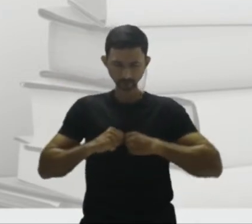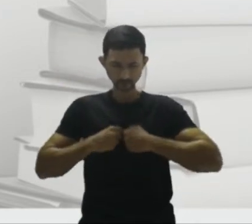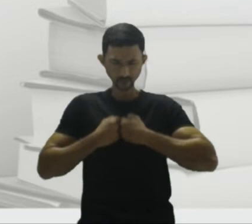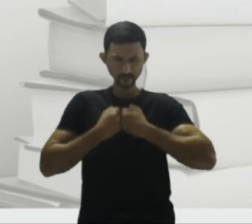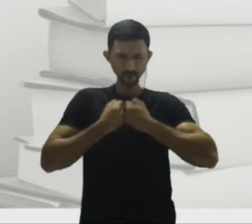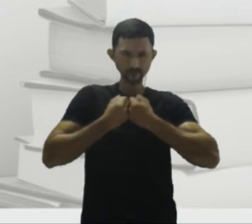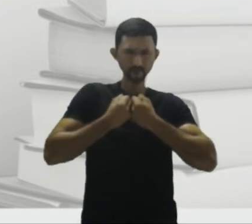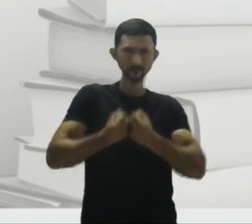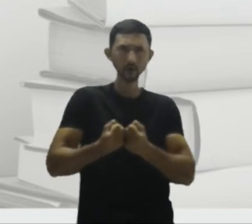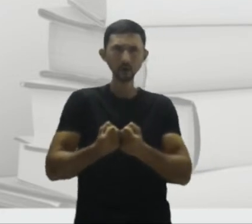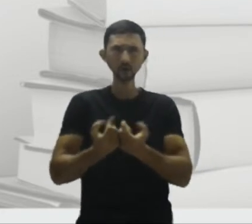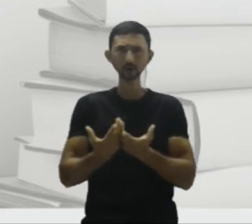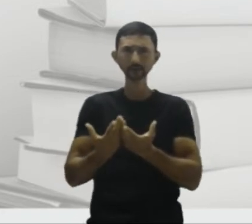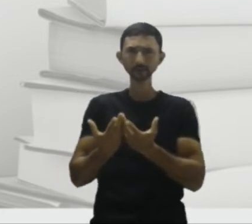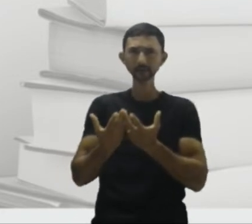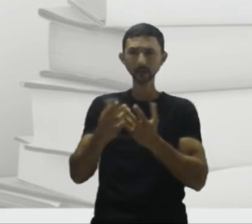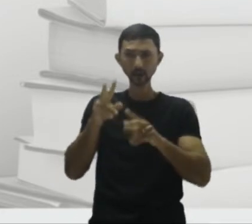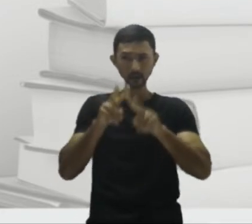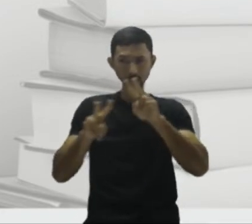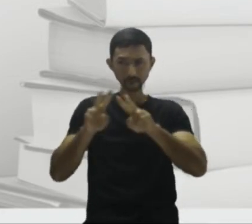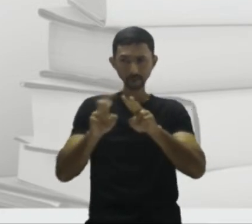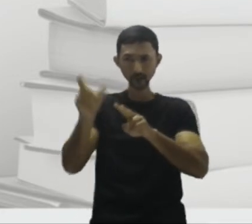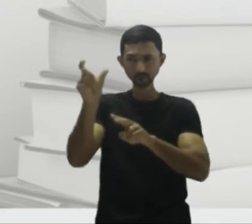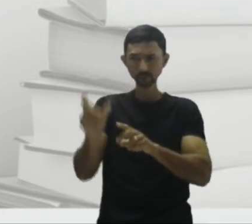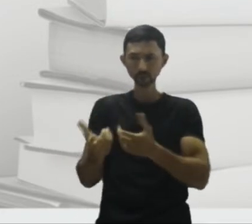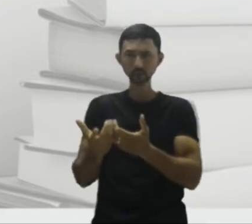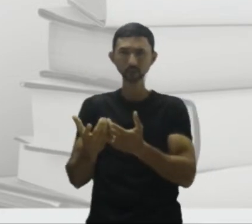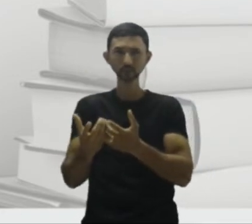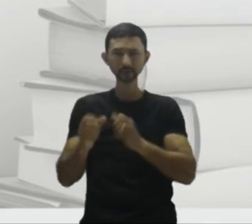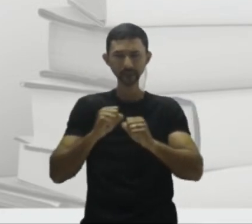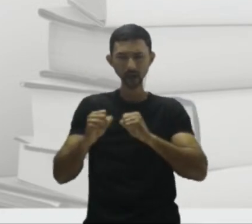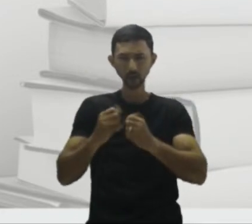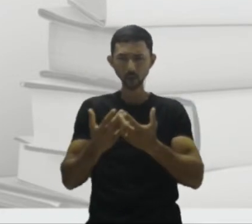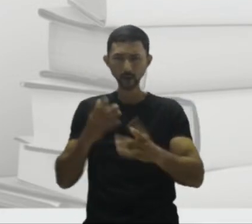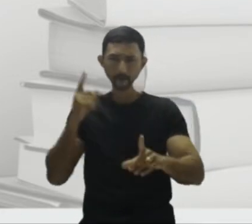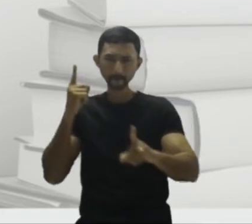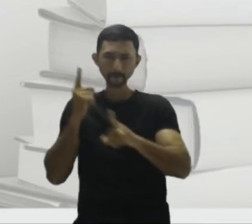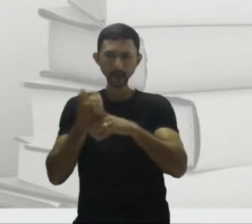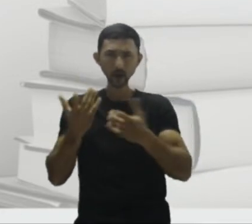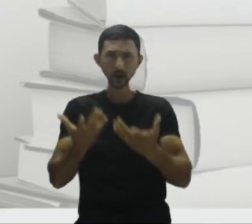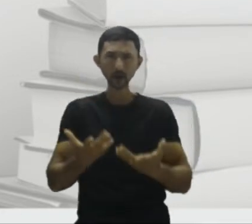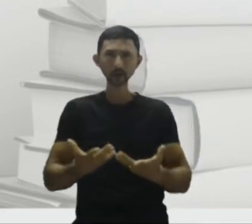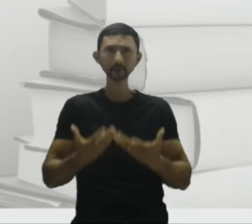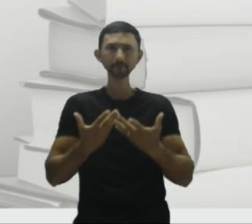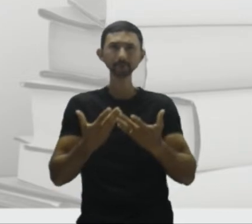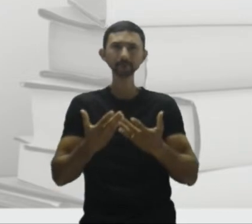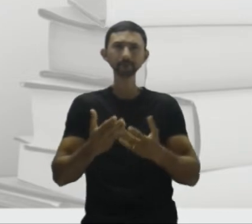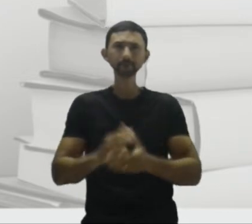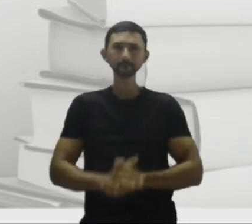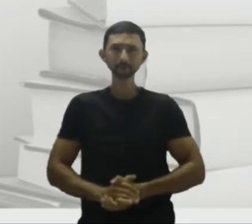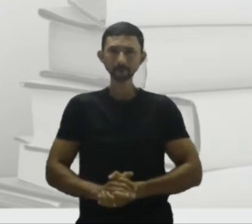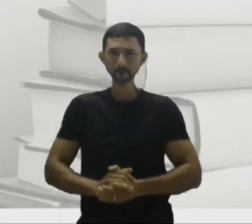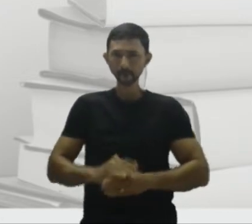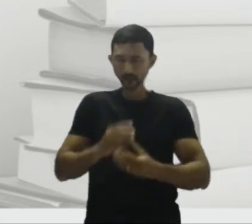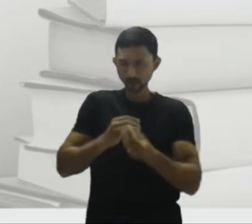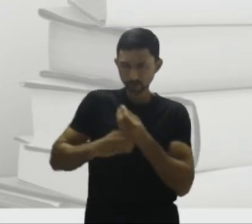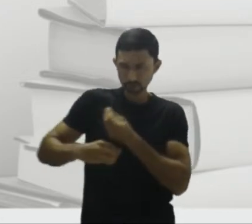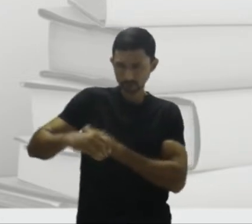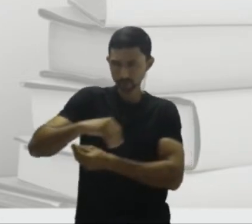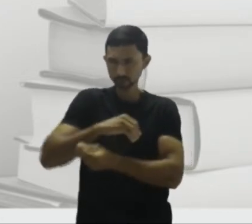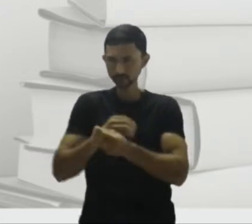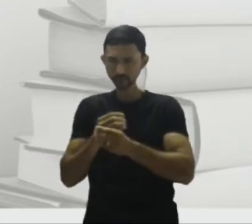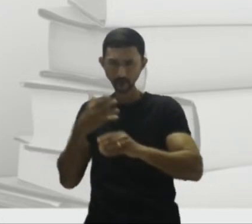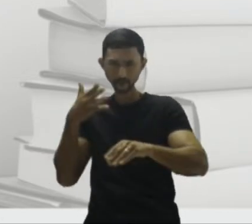ao vê-lo as portas larga, deita a correr em pés fiado Aquiles. No enlaço voa,